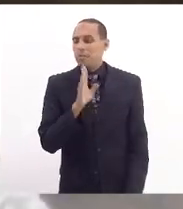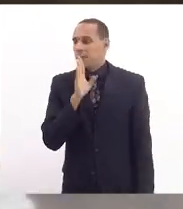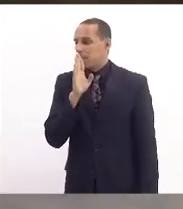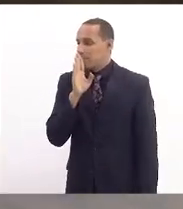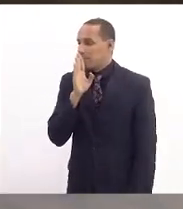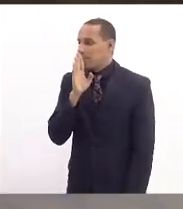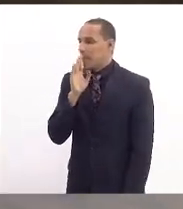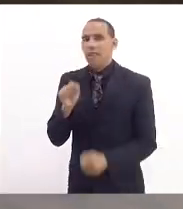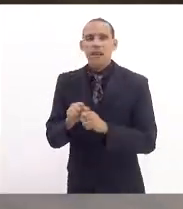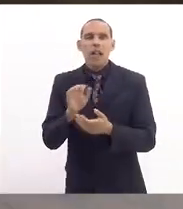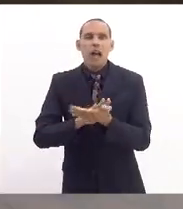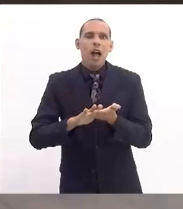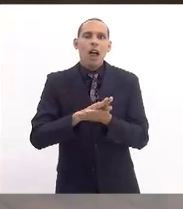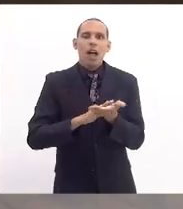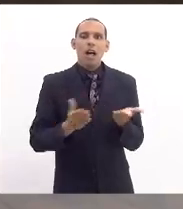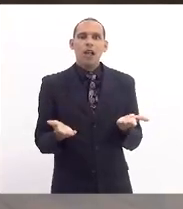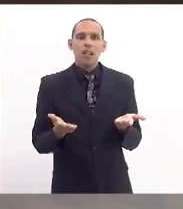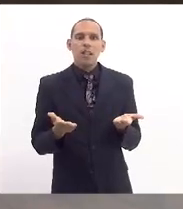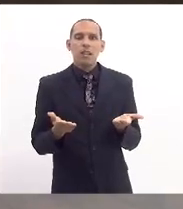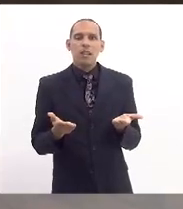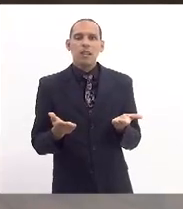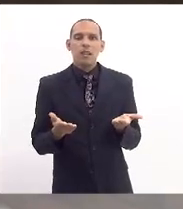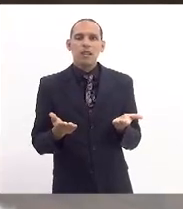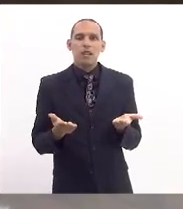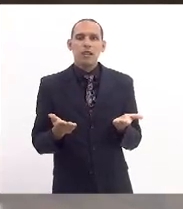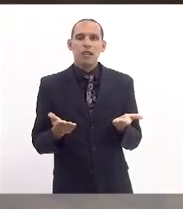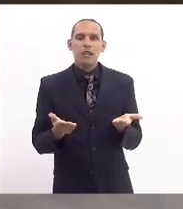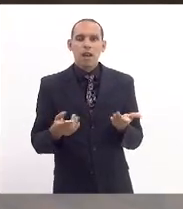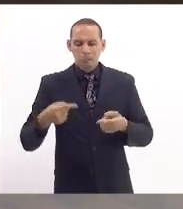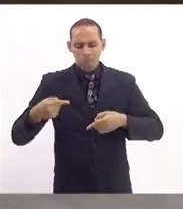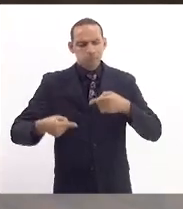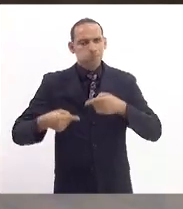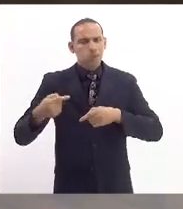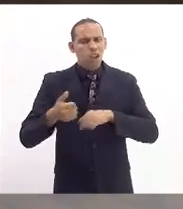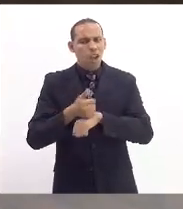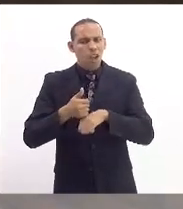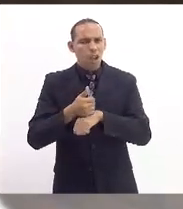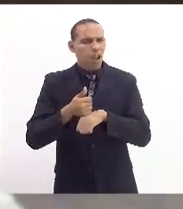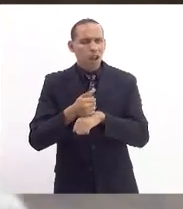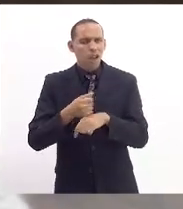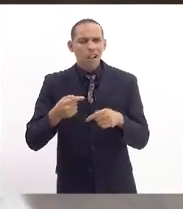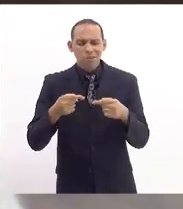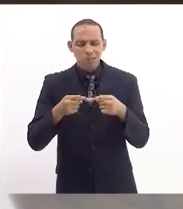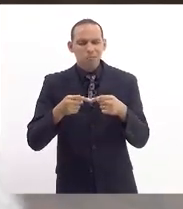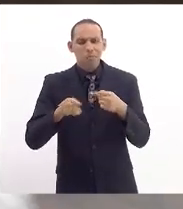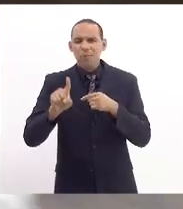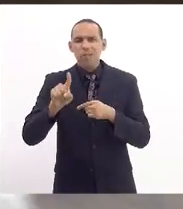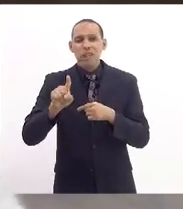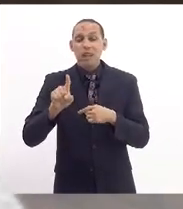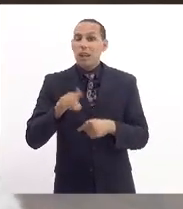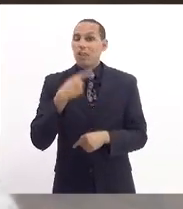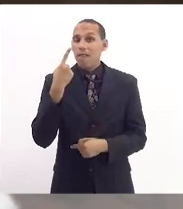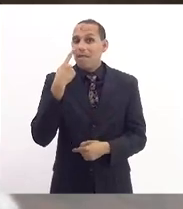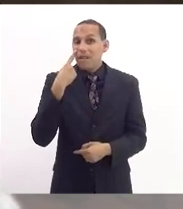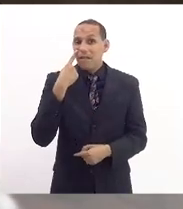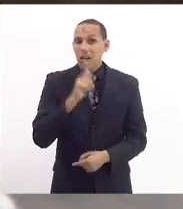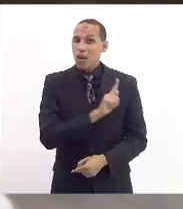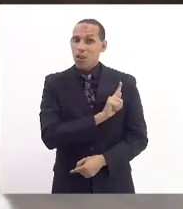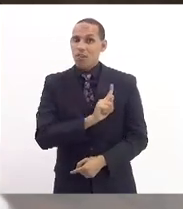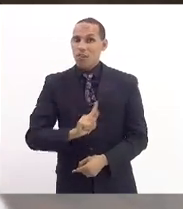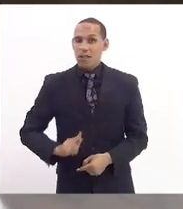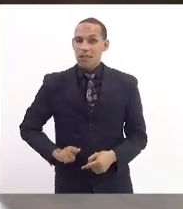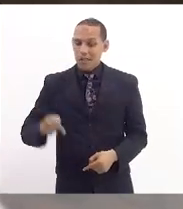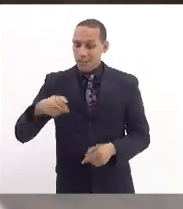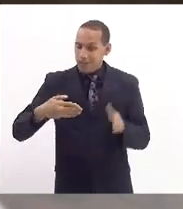e relação a isso Nenhum cargo político vale isso a gente se viu o governador do Estado sem